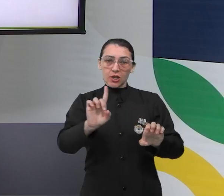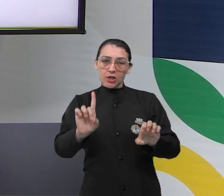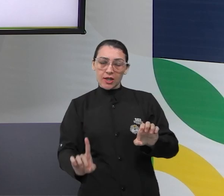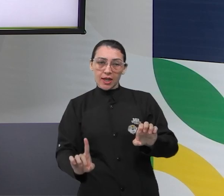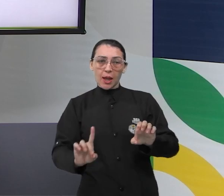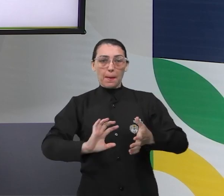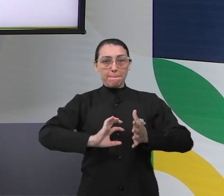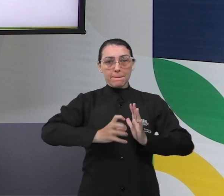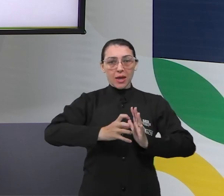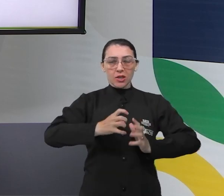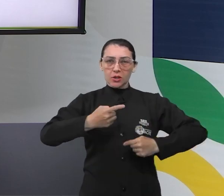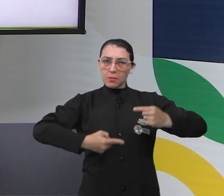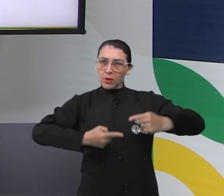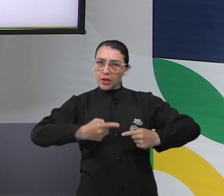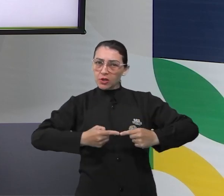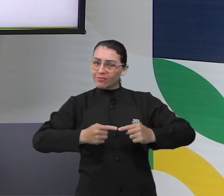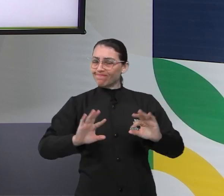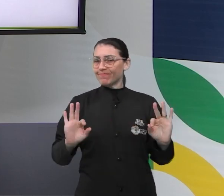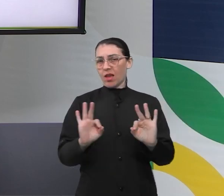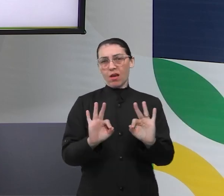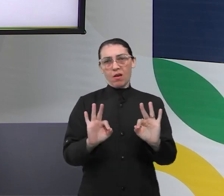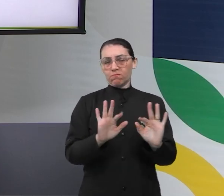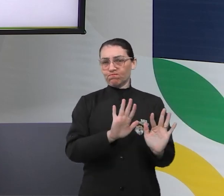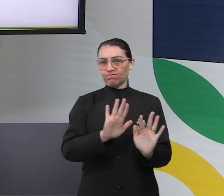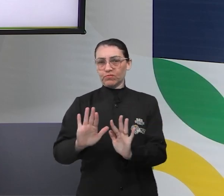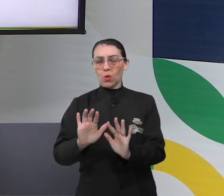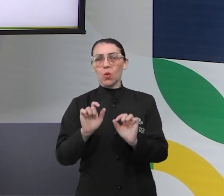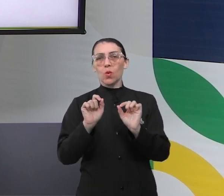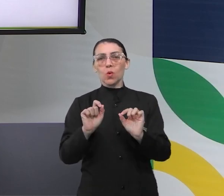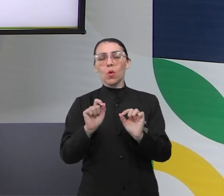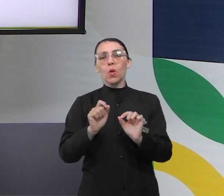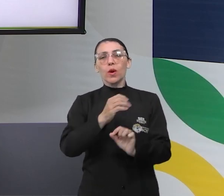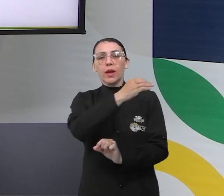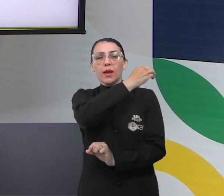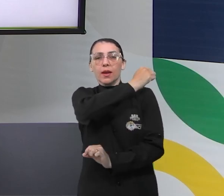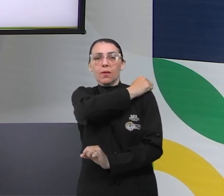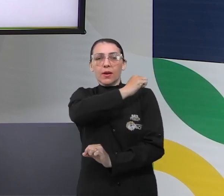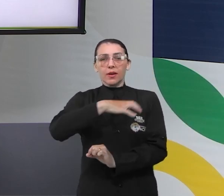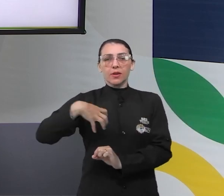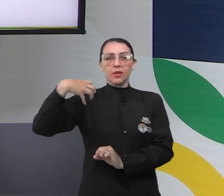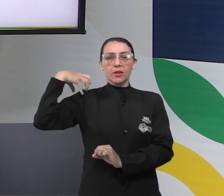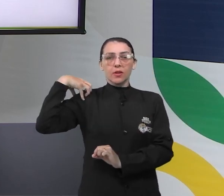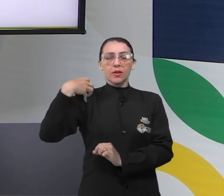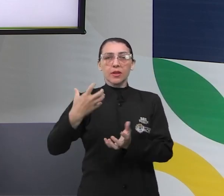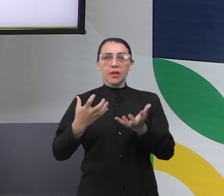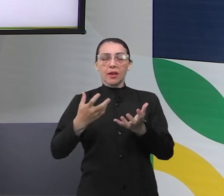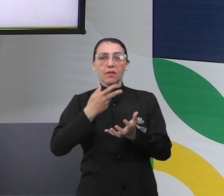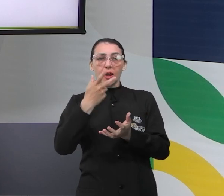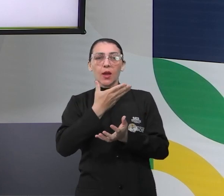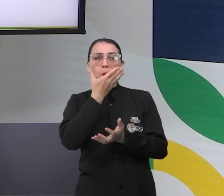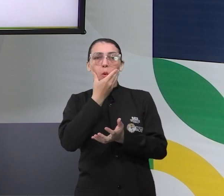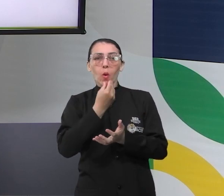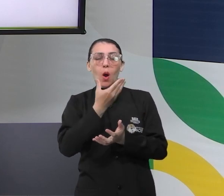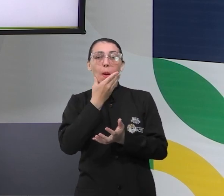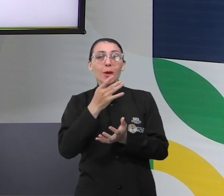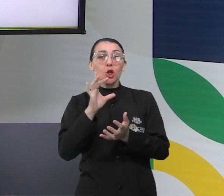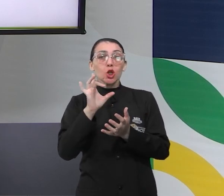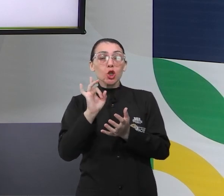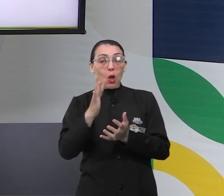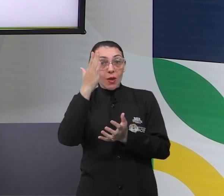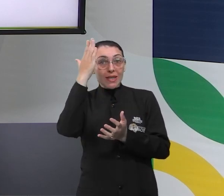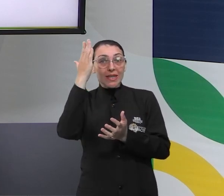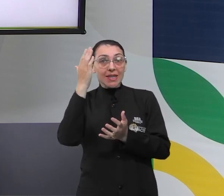formamos partidos políticos? Não. O que o Aristóteles está querendo dizer com essa frase é que o homem só se